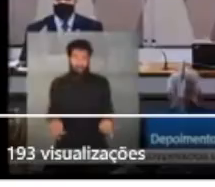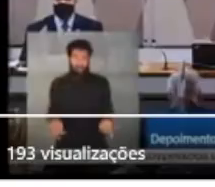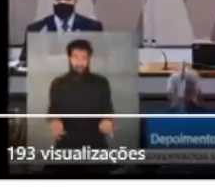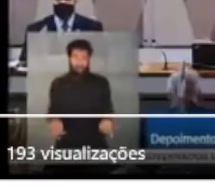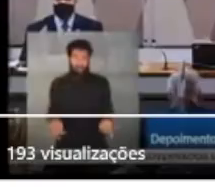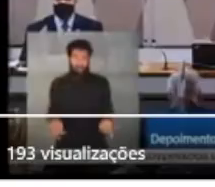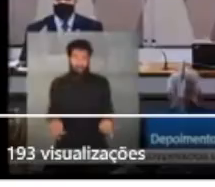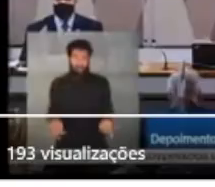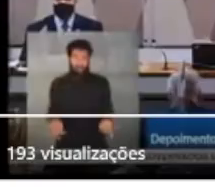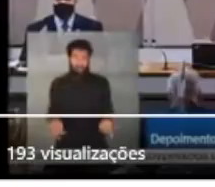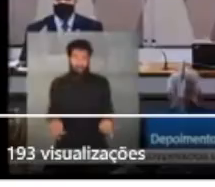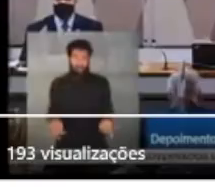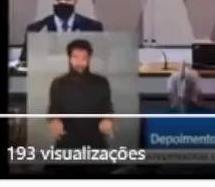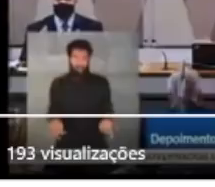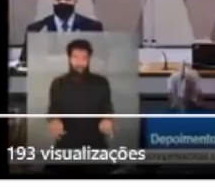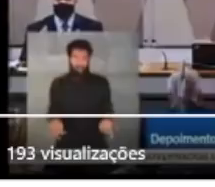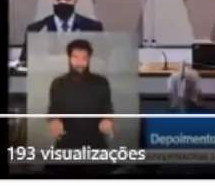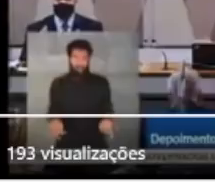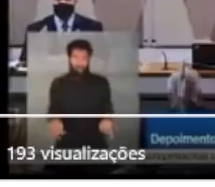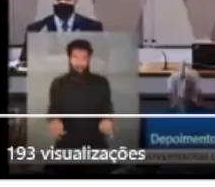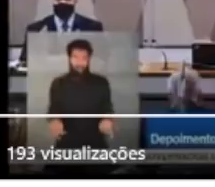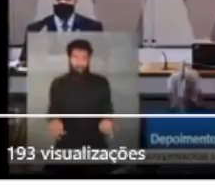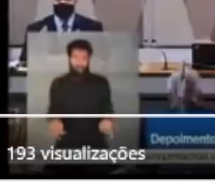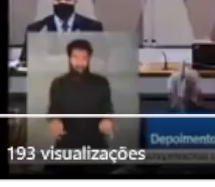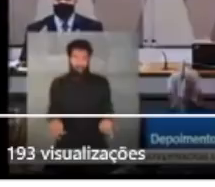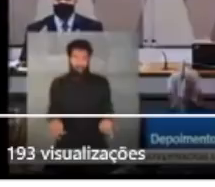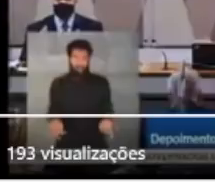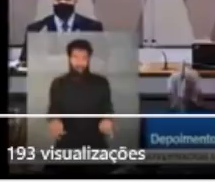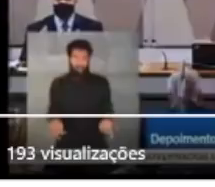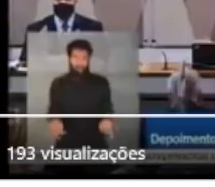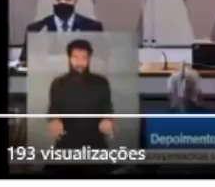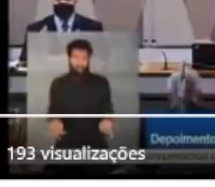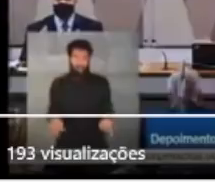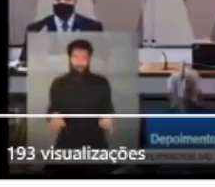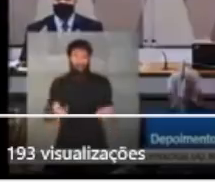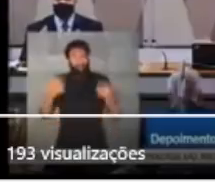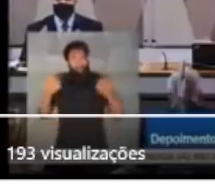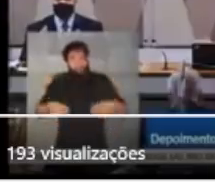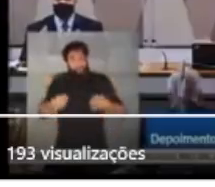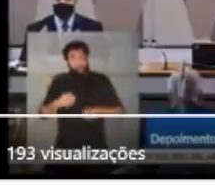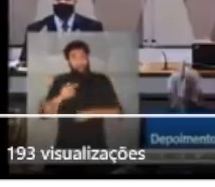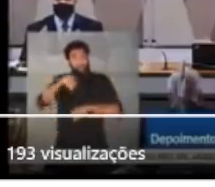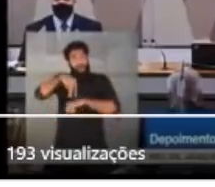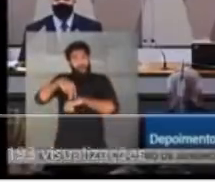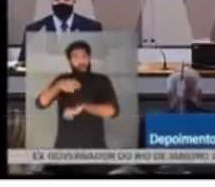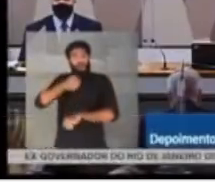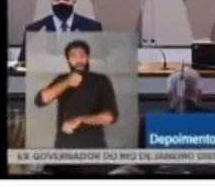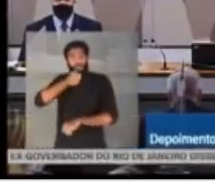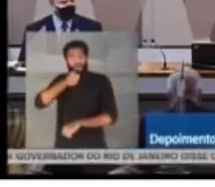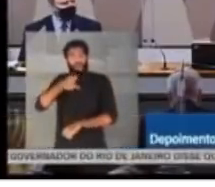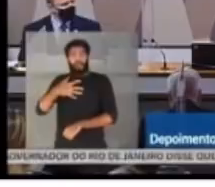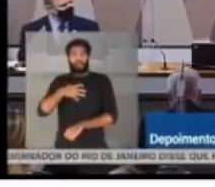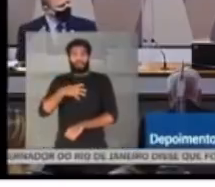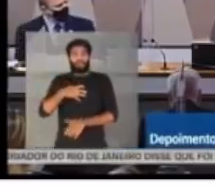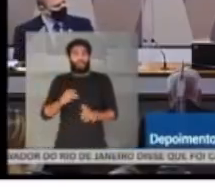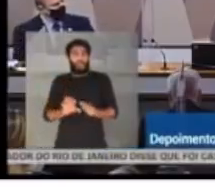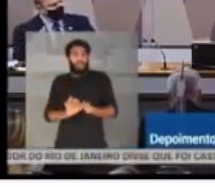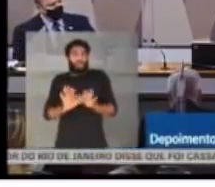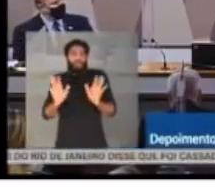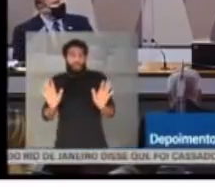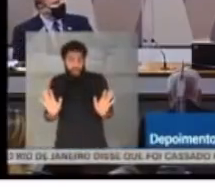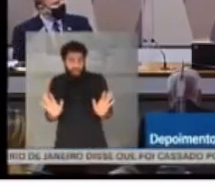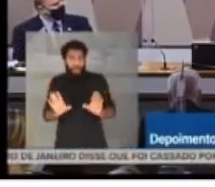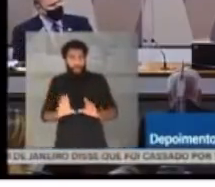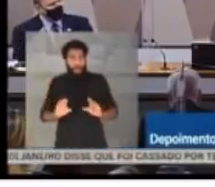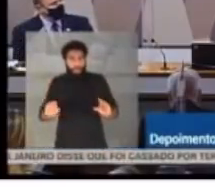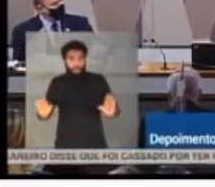Yamaguchi. Tem um clima intimidatório. E como é que o Vitor só responde? Se ele se sente à vontade para